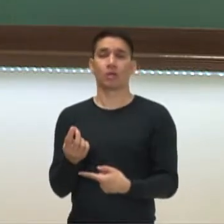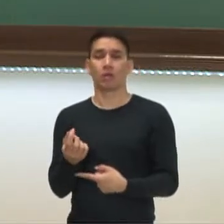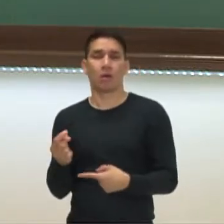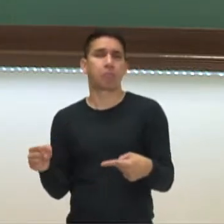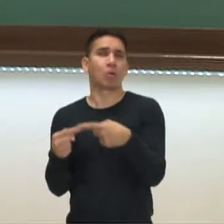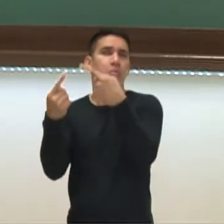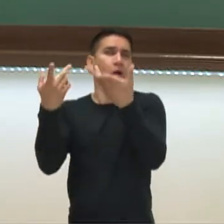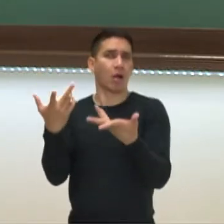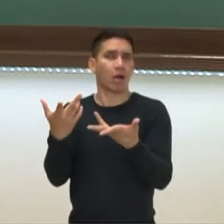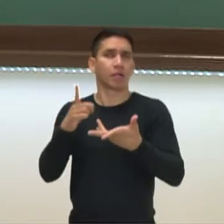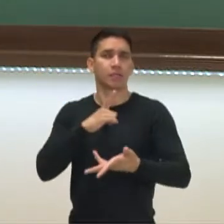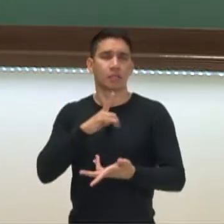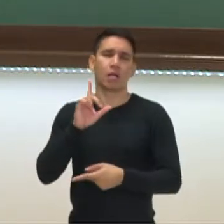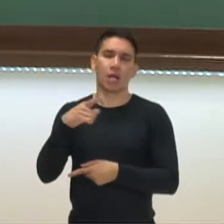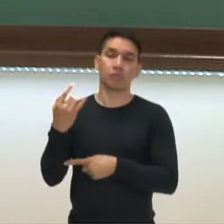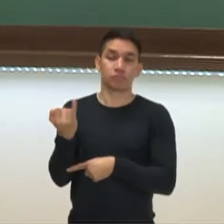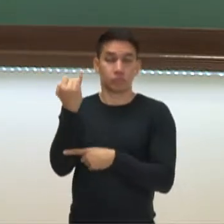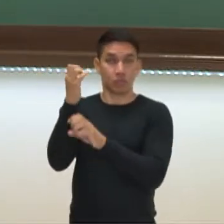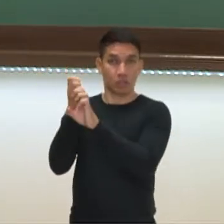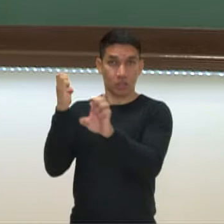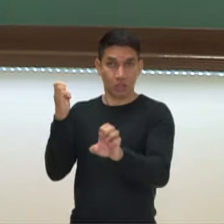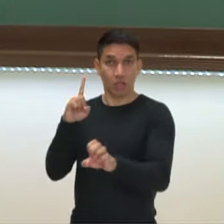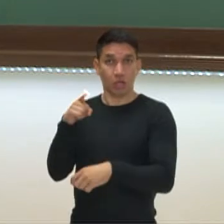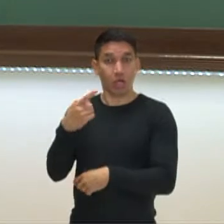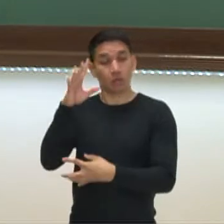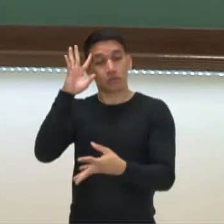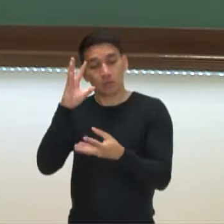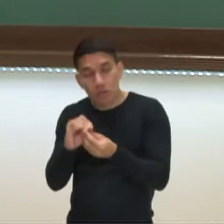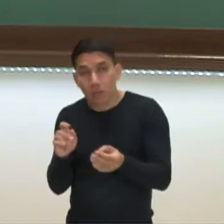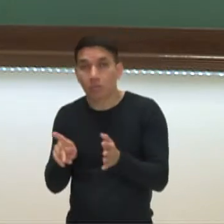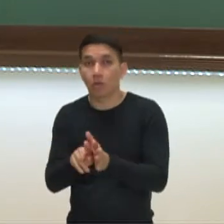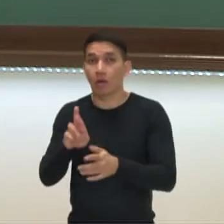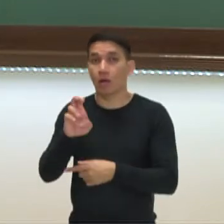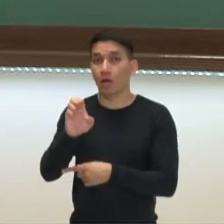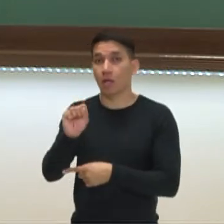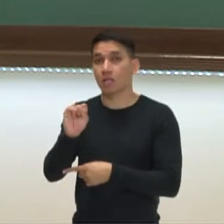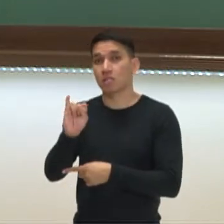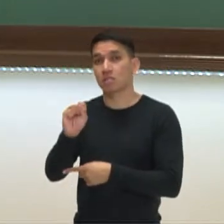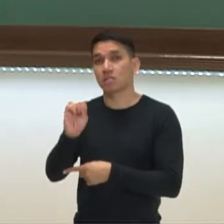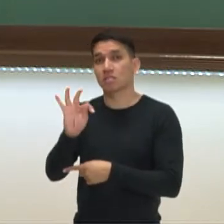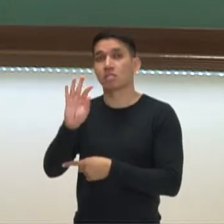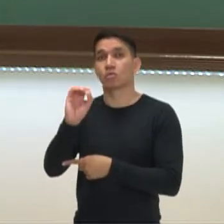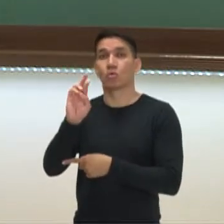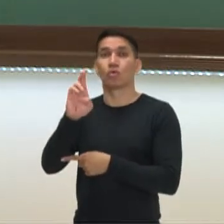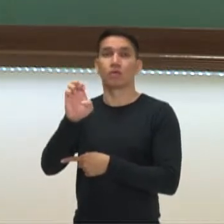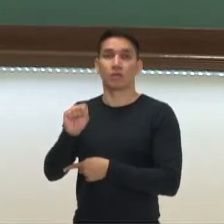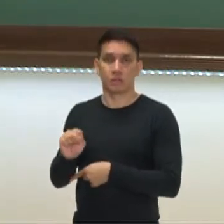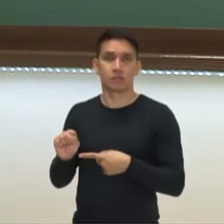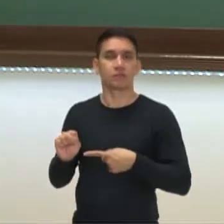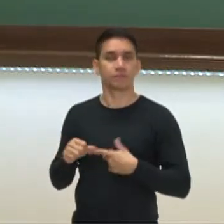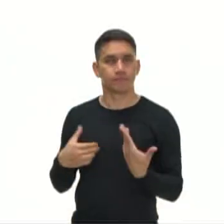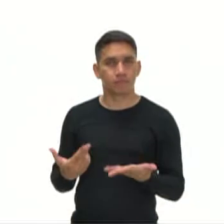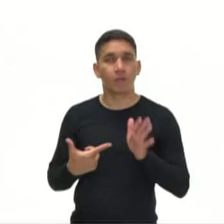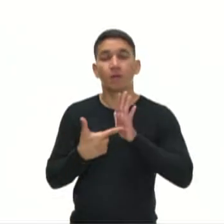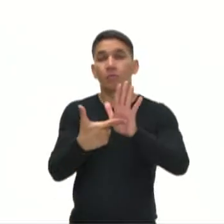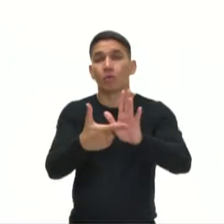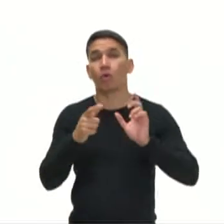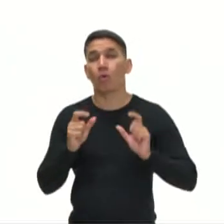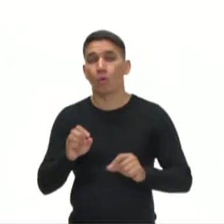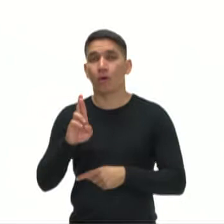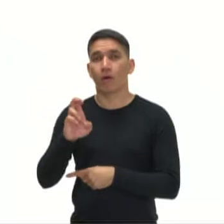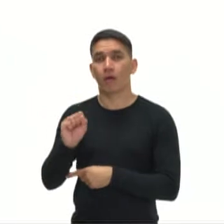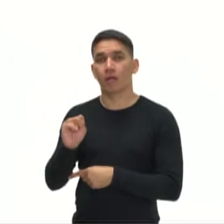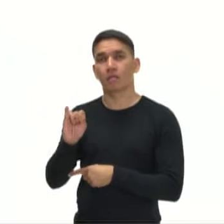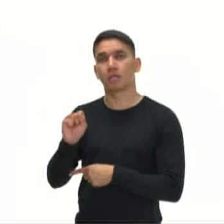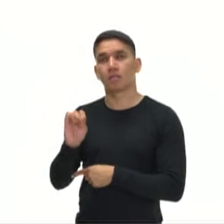nós já vamos conhecer, chamados resistores, construir resistores, tá? E mostrar o resistor